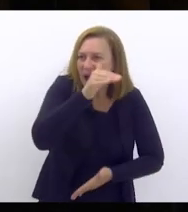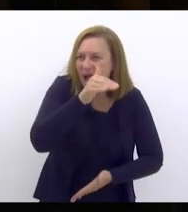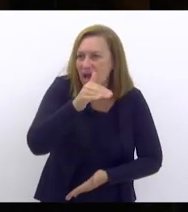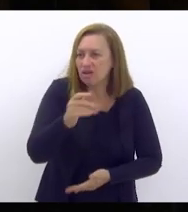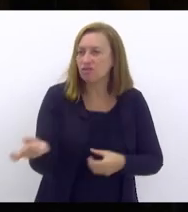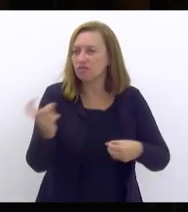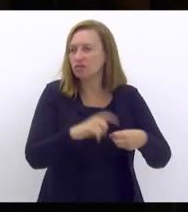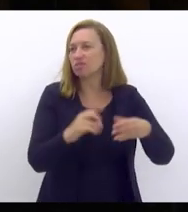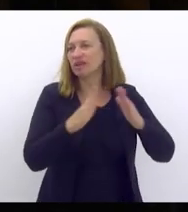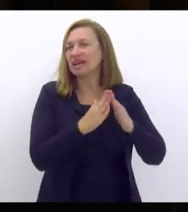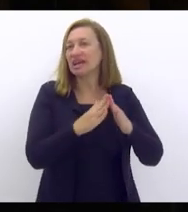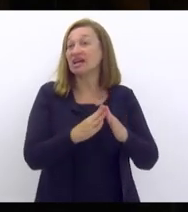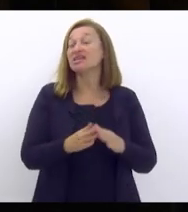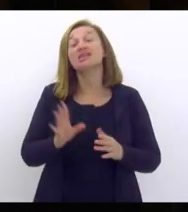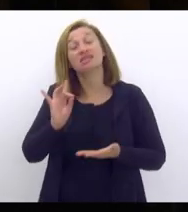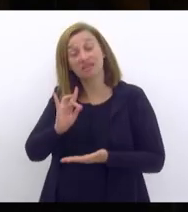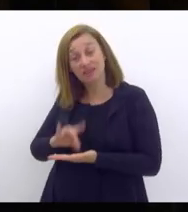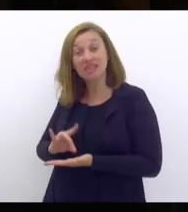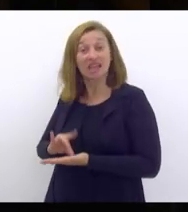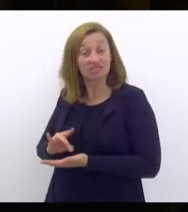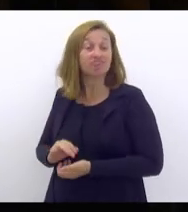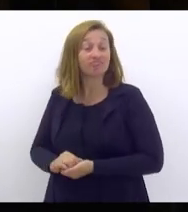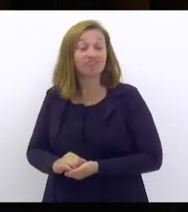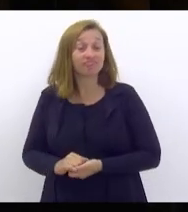casa. Essa é a grande verdade.